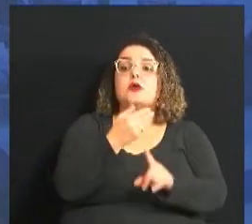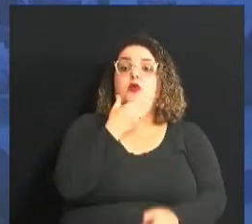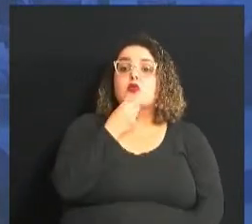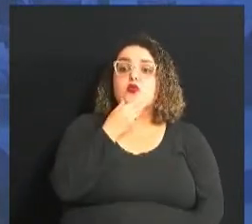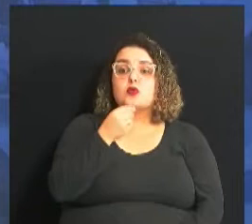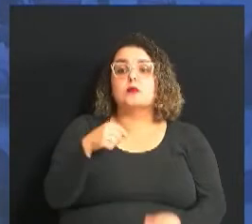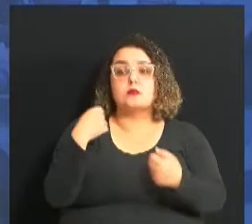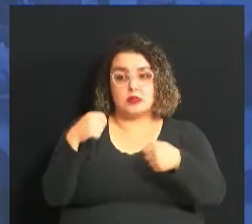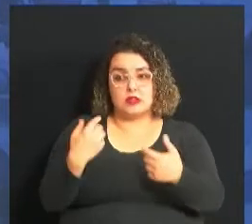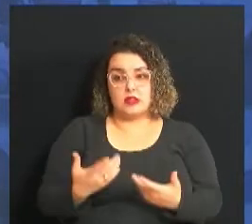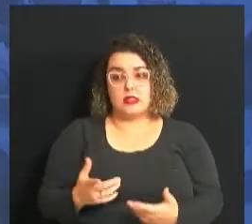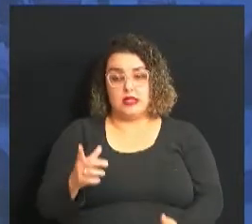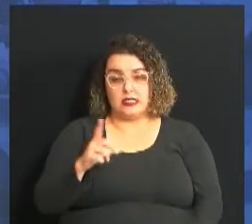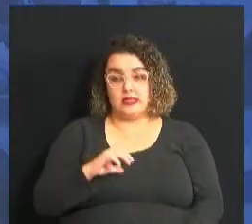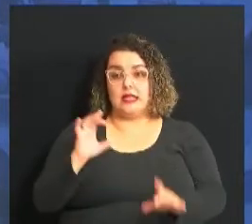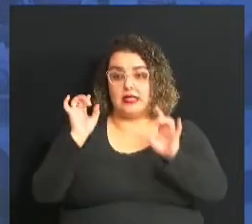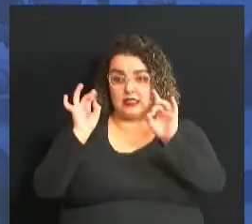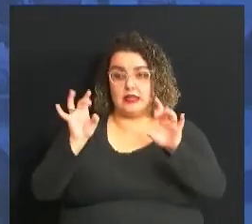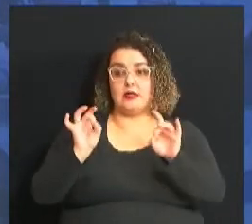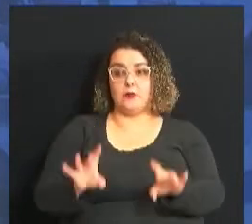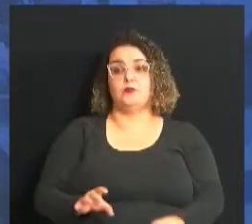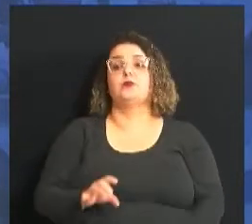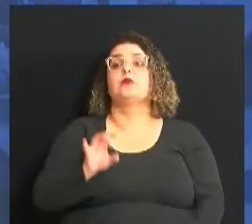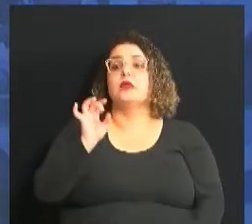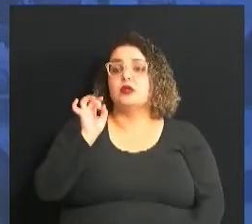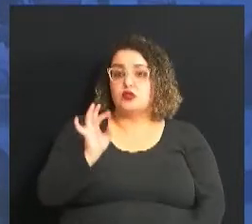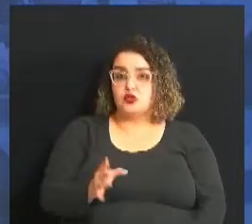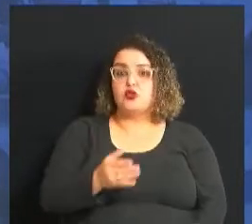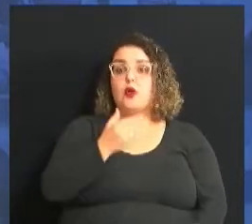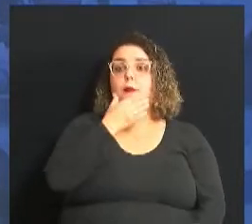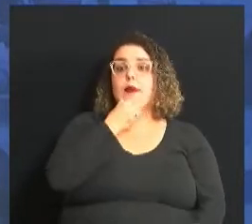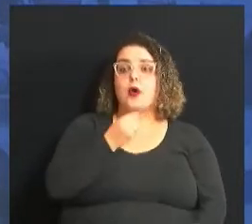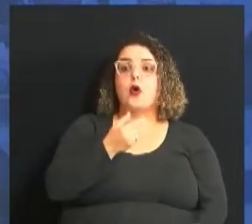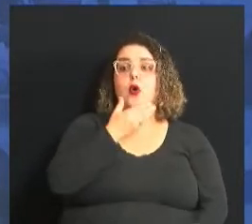alguma específica que é só para homem, para menino?